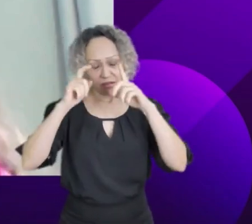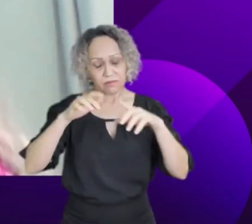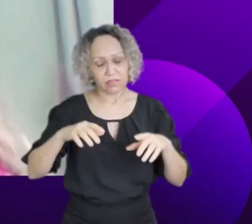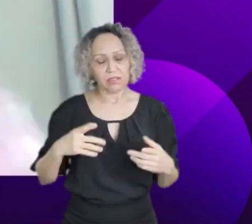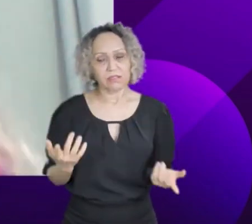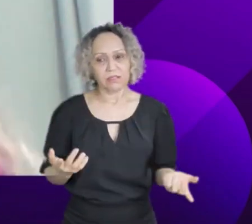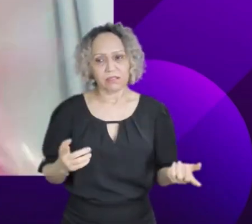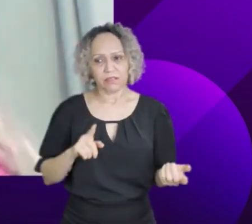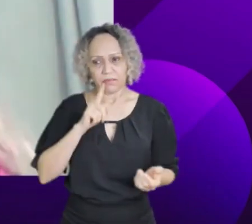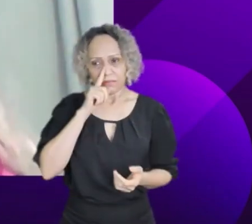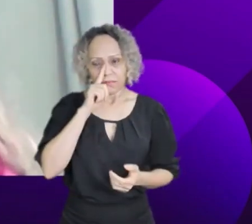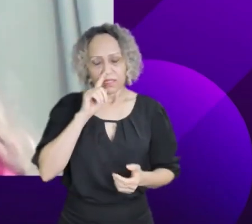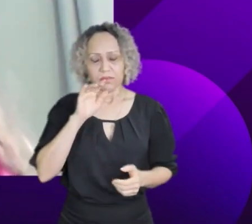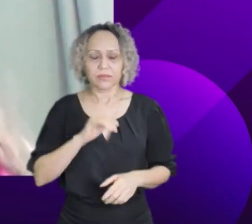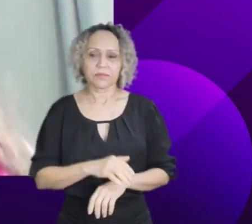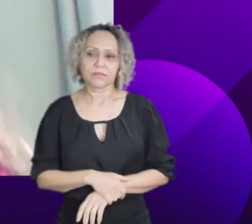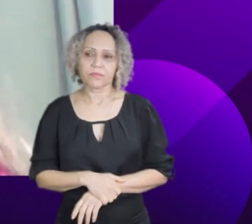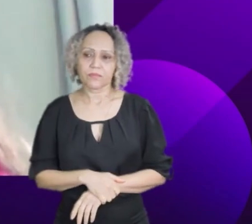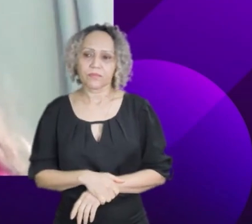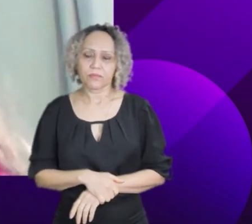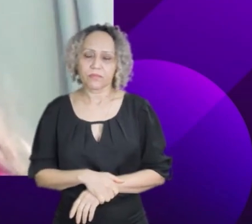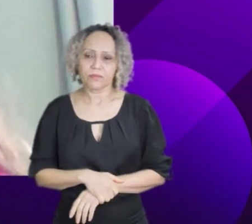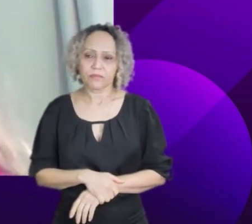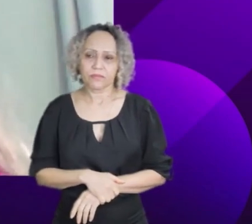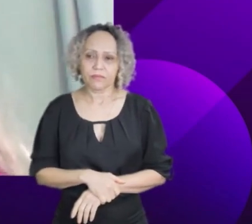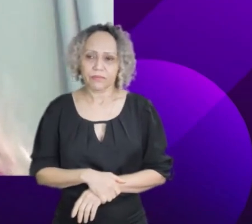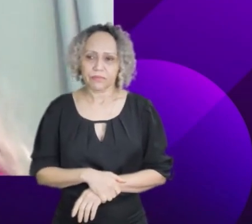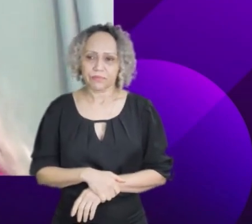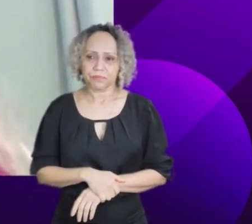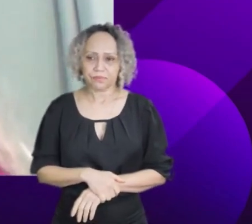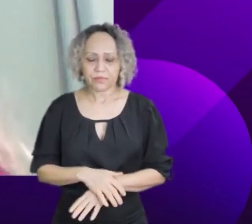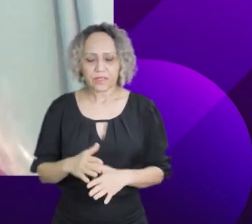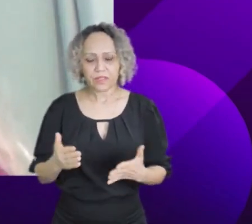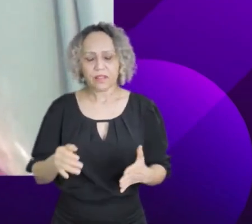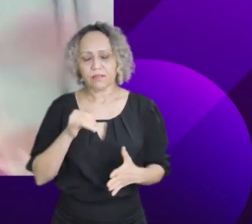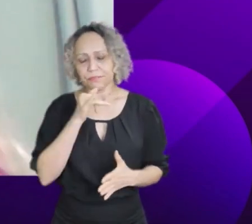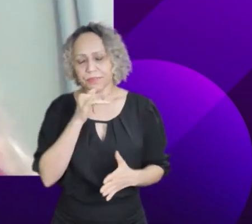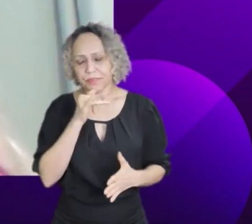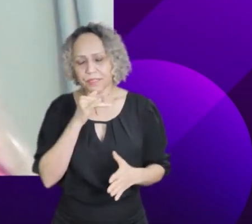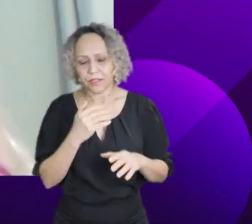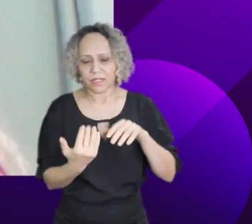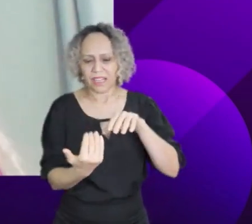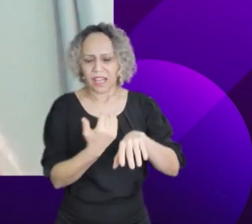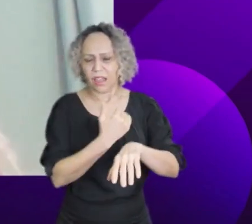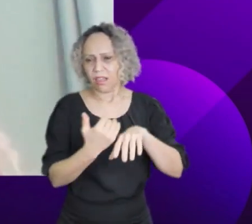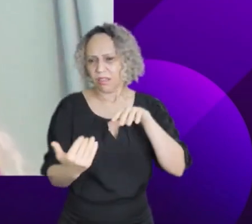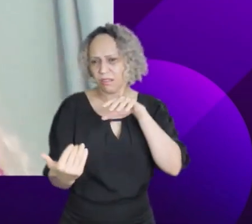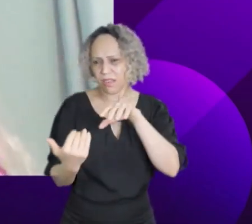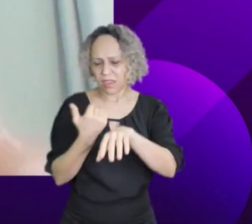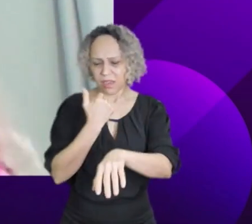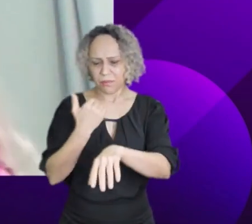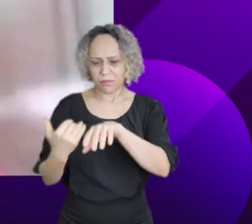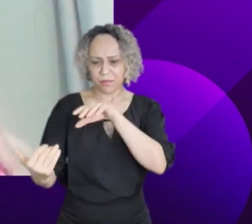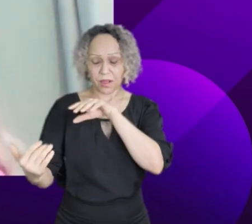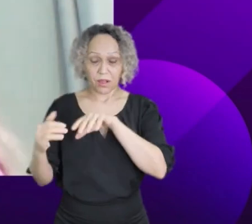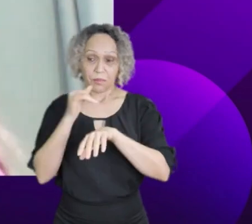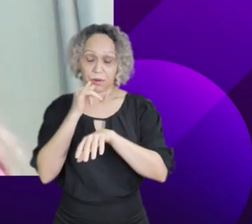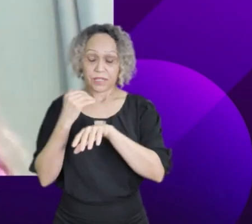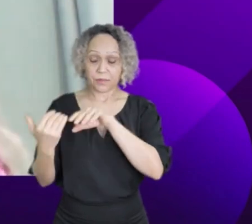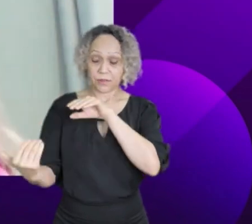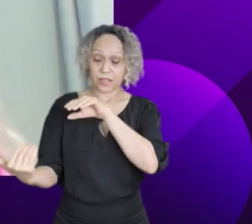apenas nas vias mais movimentadas e nas vias mais acessíveis, mais caras, onde estão assim